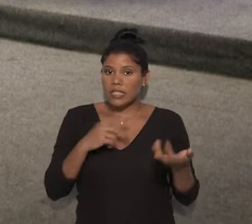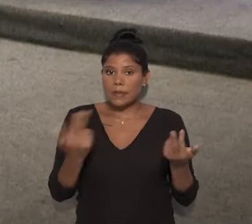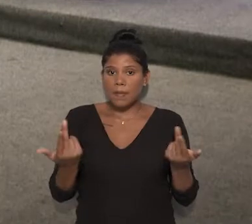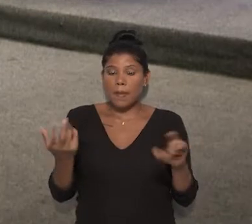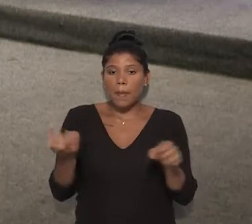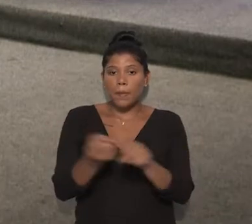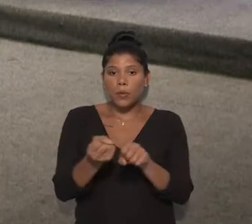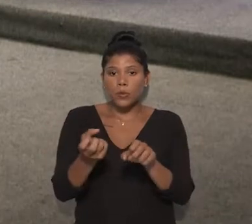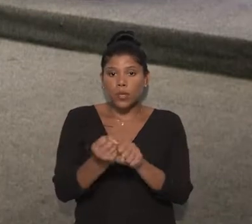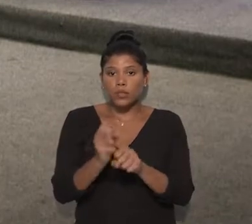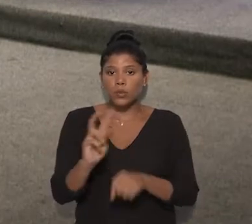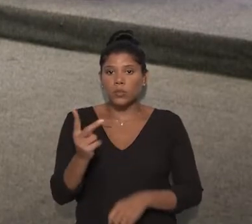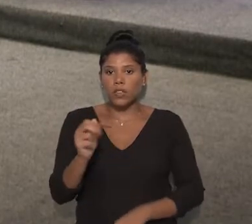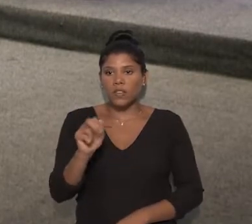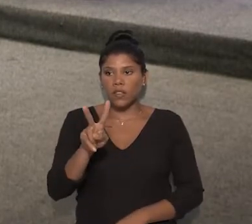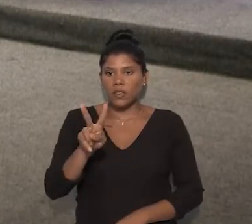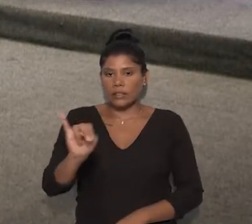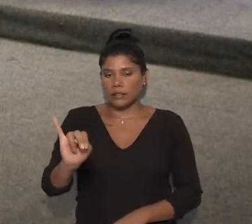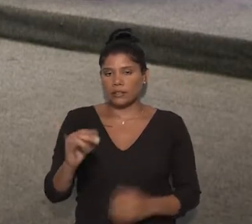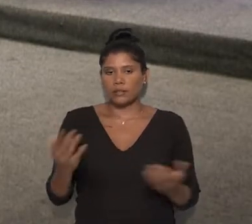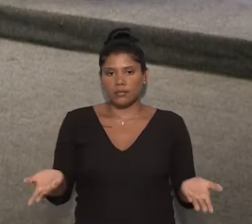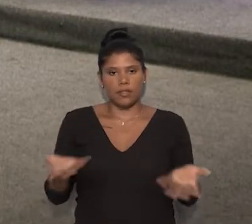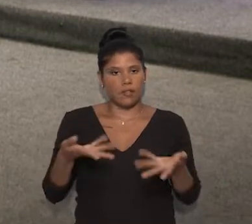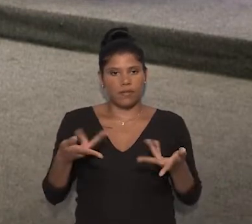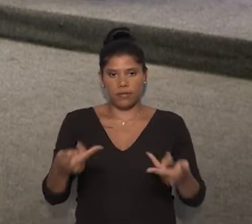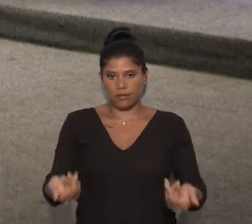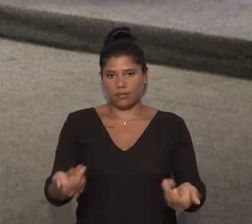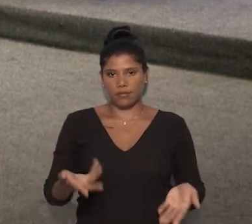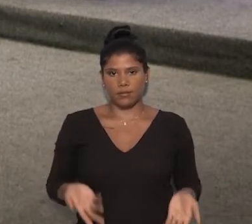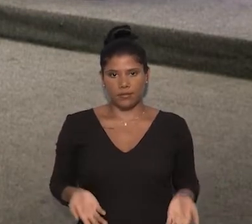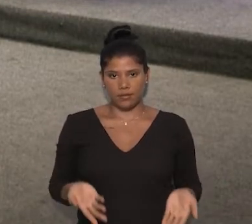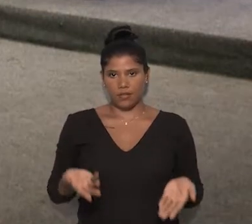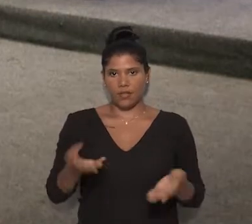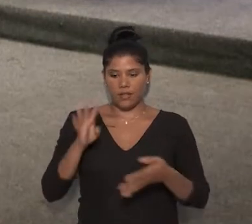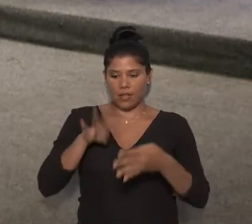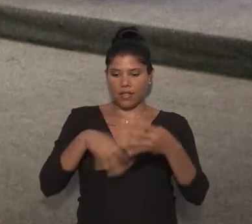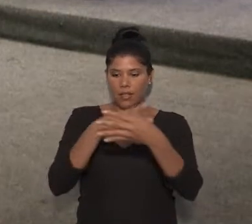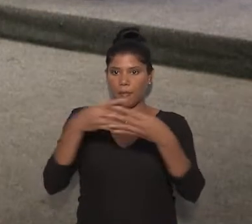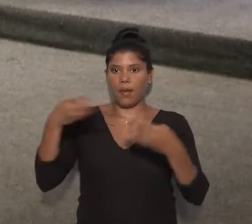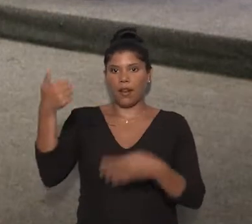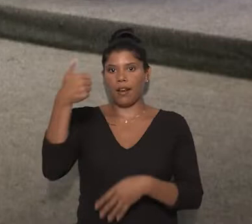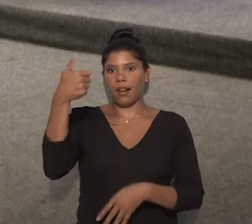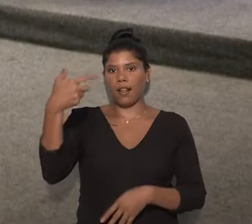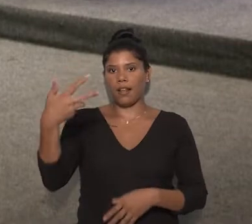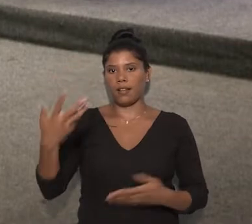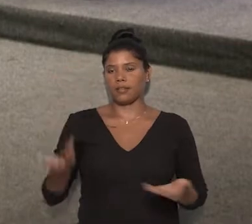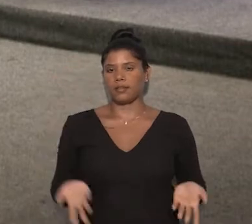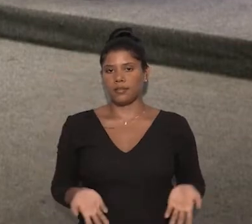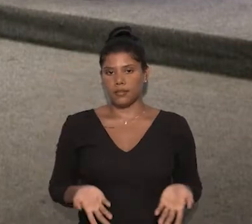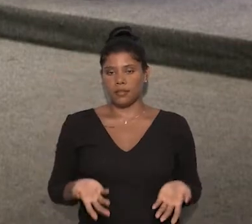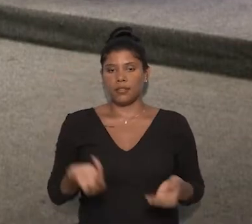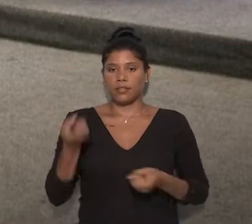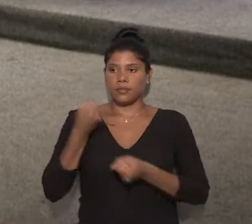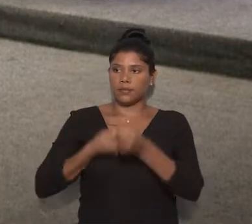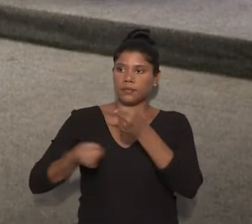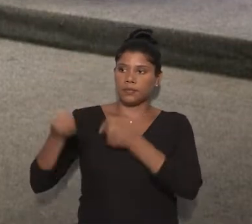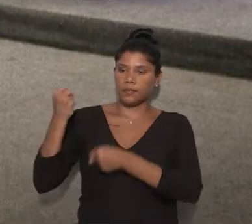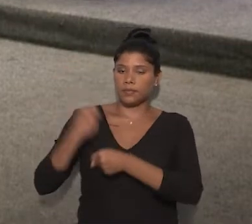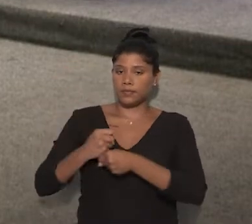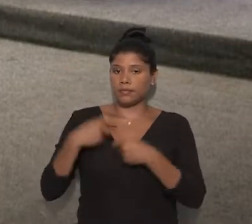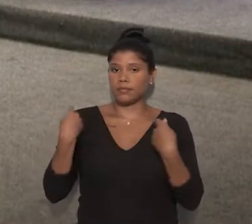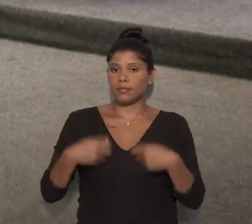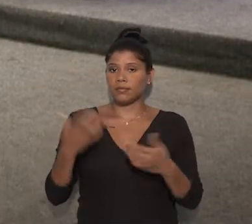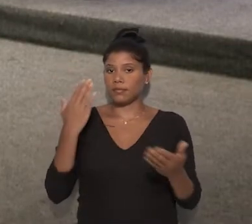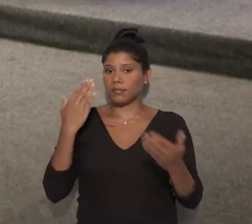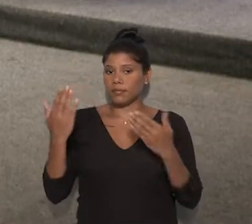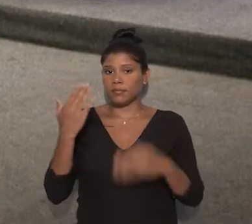pontuação do Avaí? Né? Pois é. Ele estava na ponta da veja, tabela. Veja como é. Nos anos anteriores, a força de Ceará e